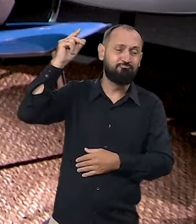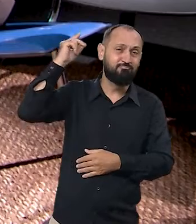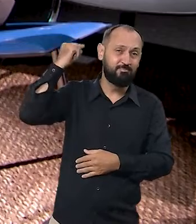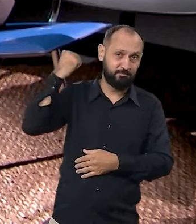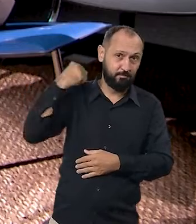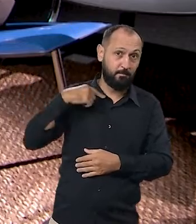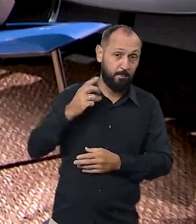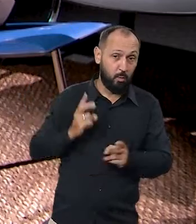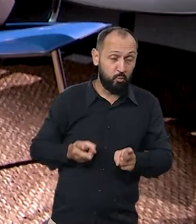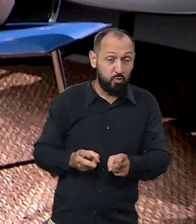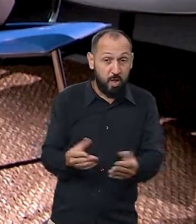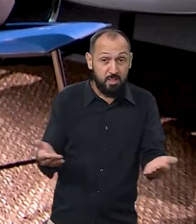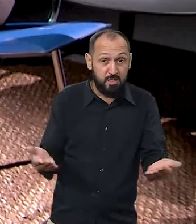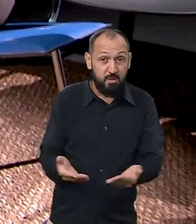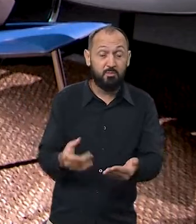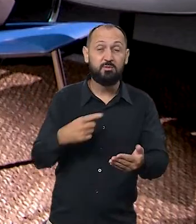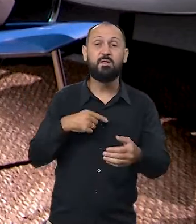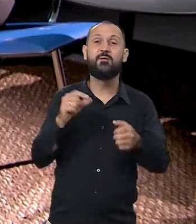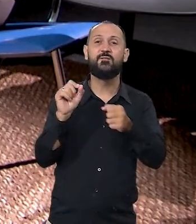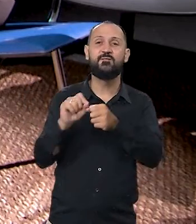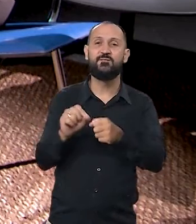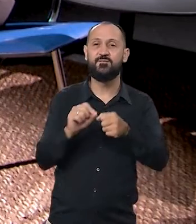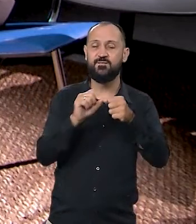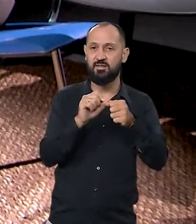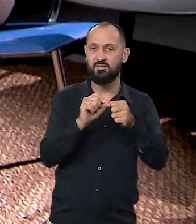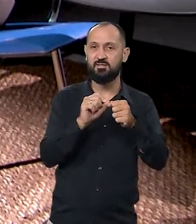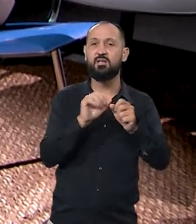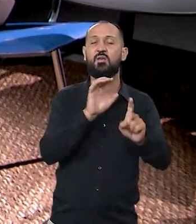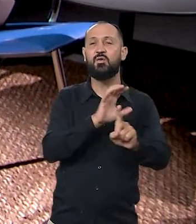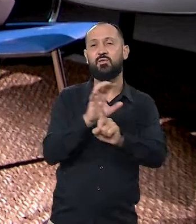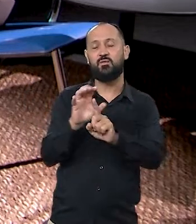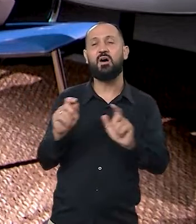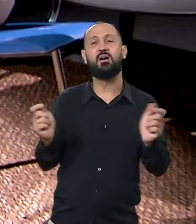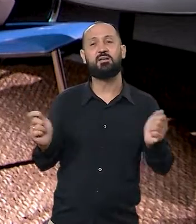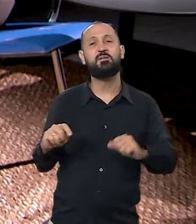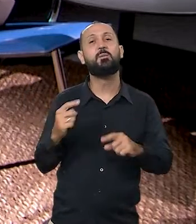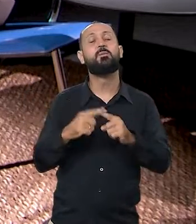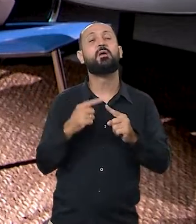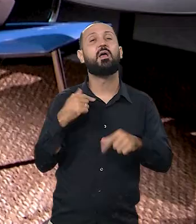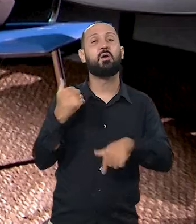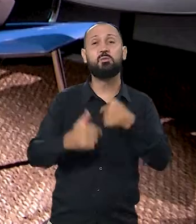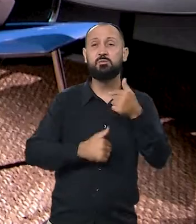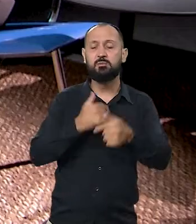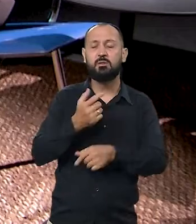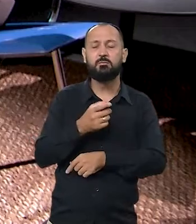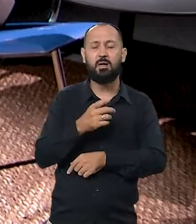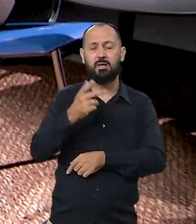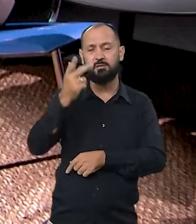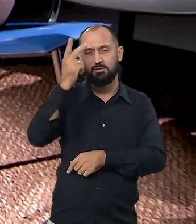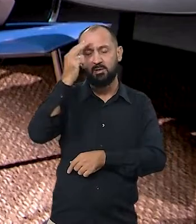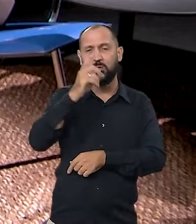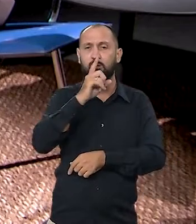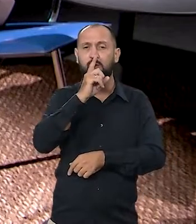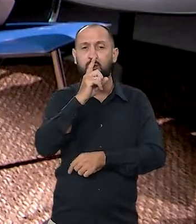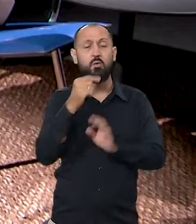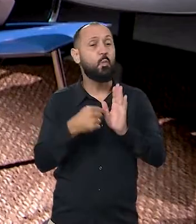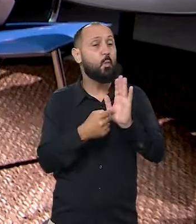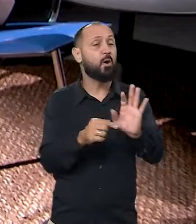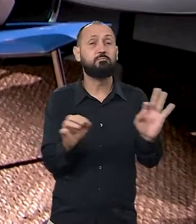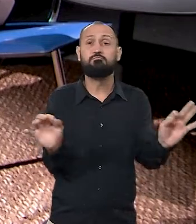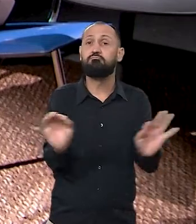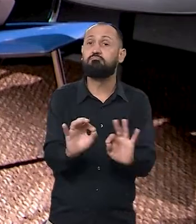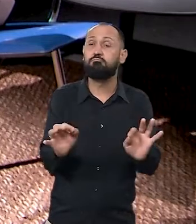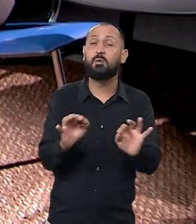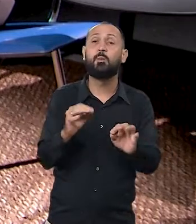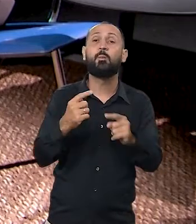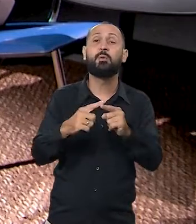lá atrás, e ele tem continuidade, ele está produzindo grande eficácia, porque ele é um trabalho silencioso, que ele não